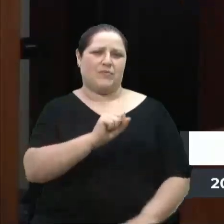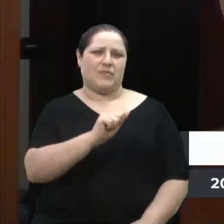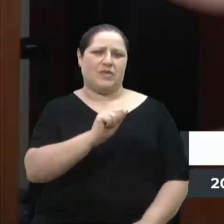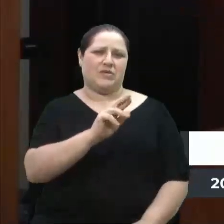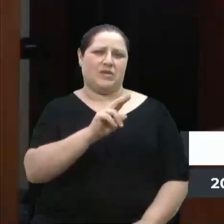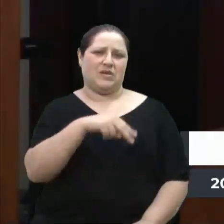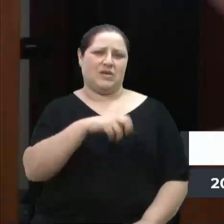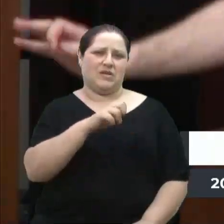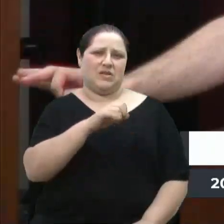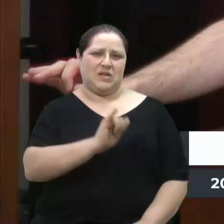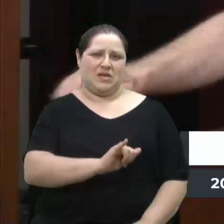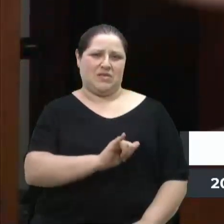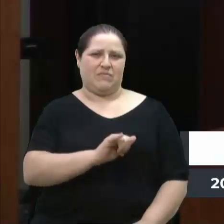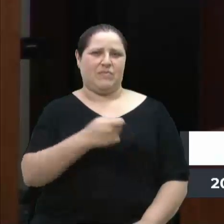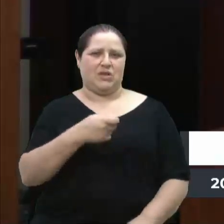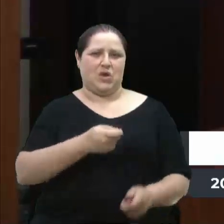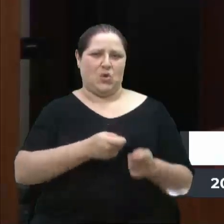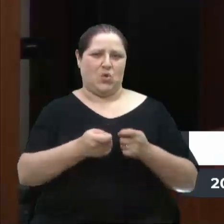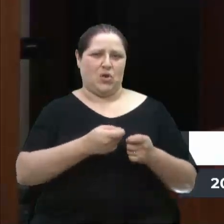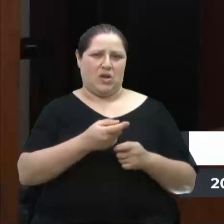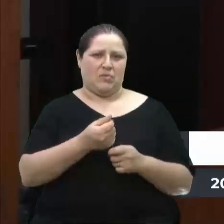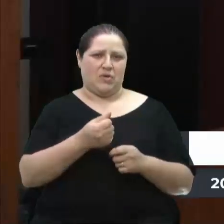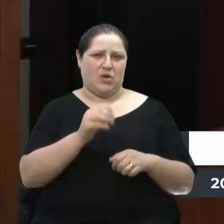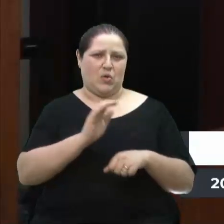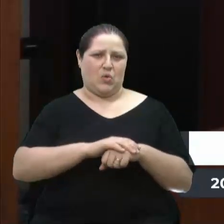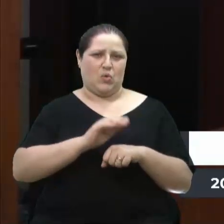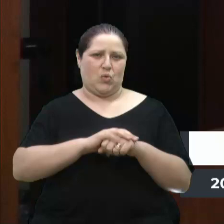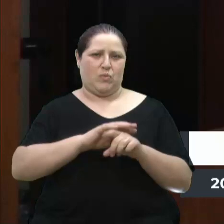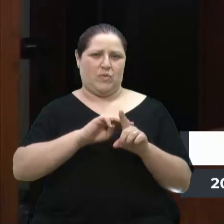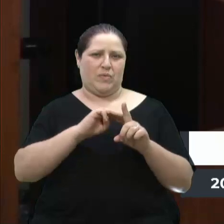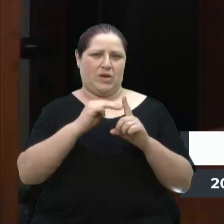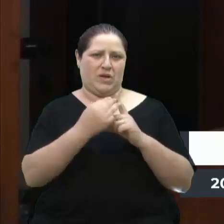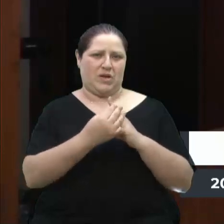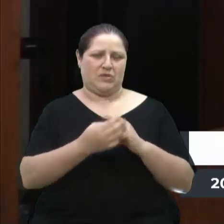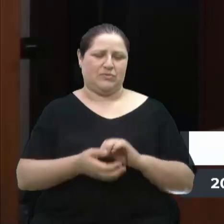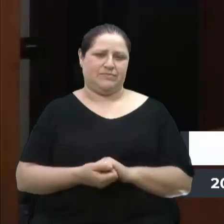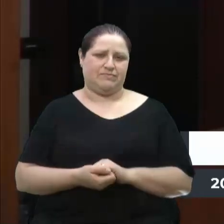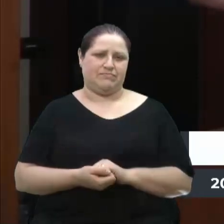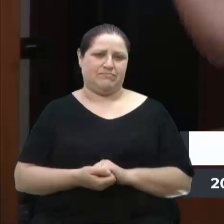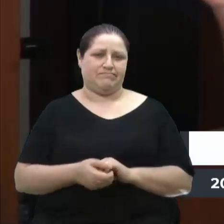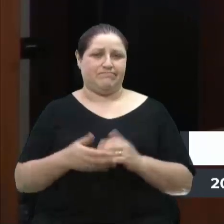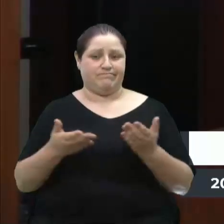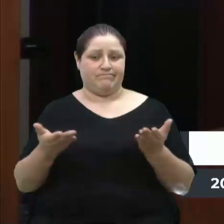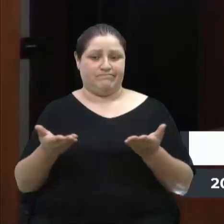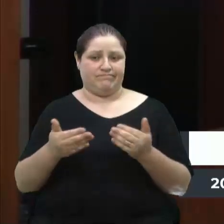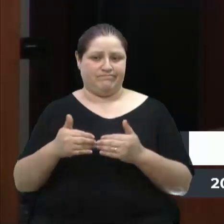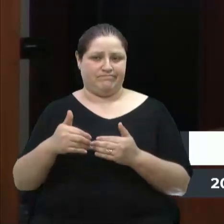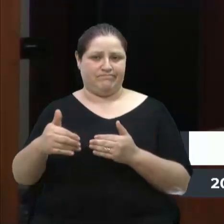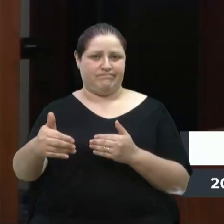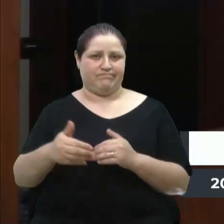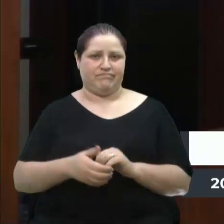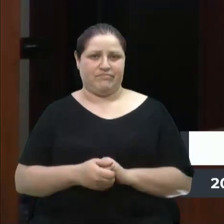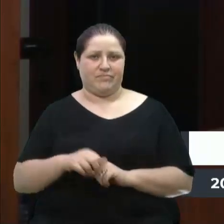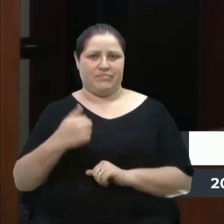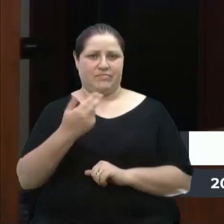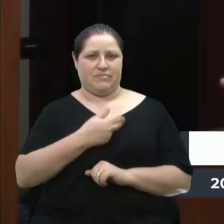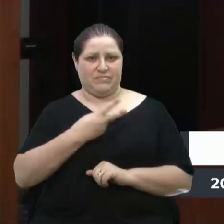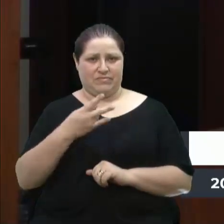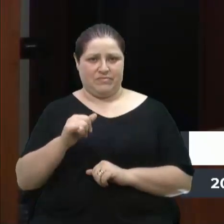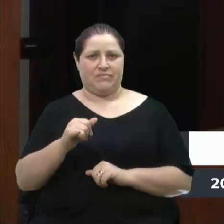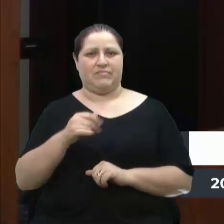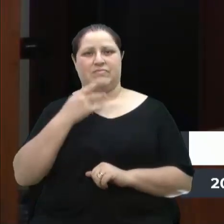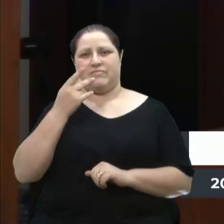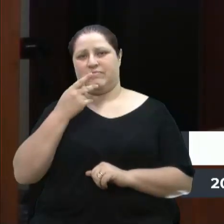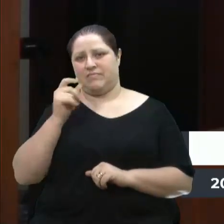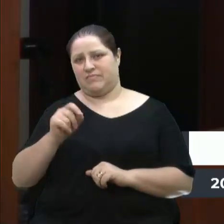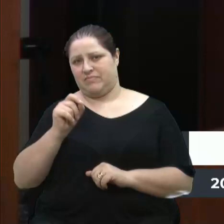vamos controlar os preços, porque a culpa é do mercado. Então, a partir de hoje, nós vamos